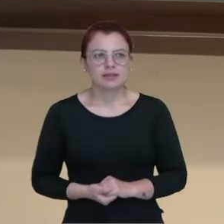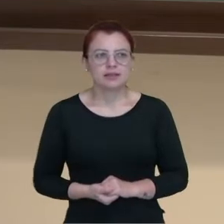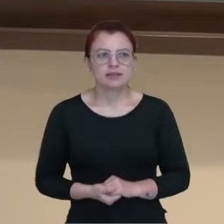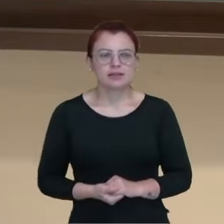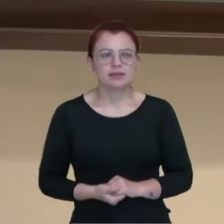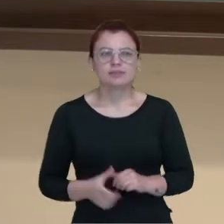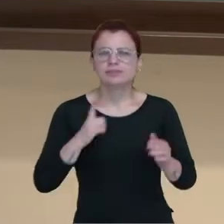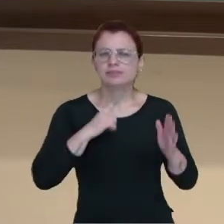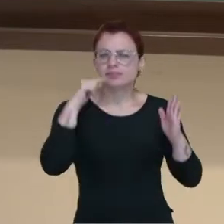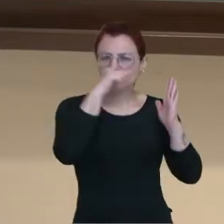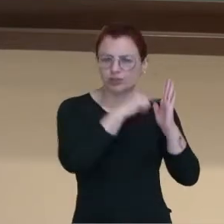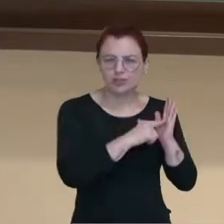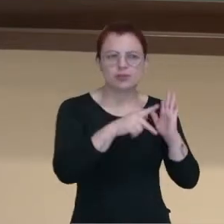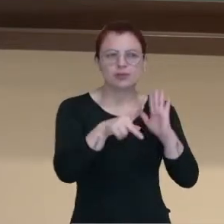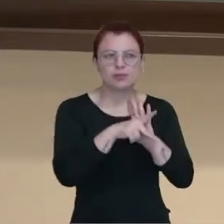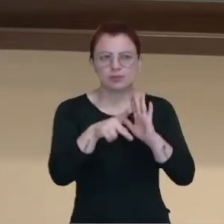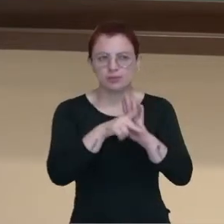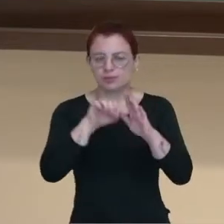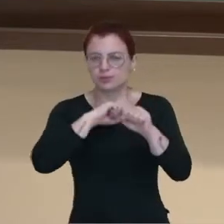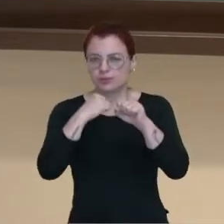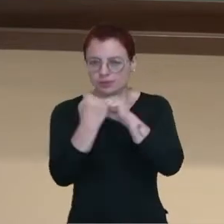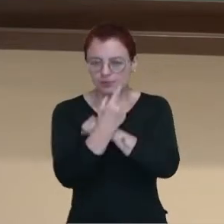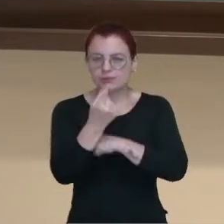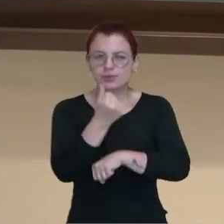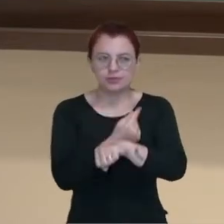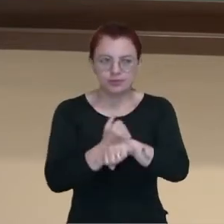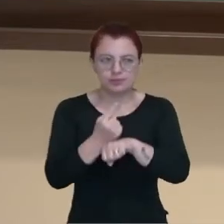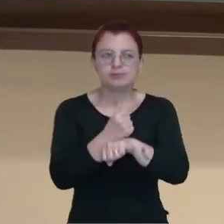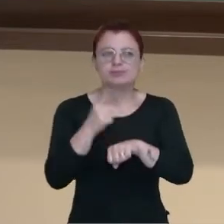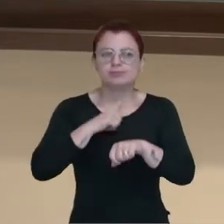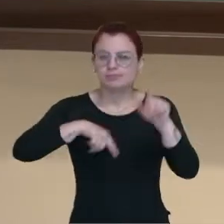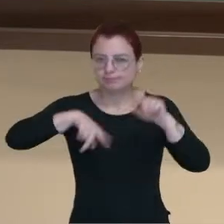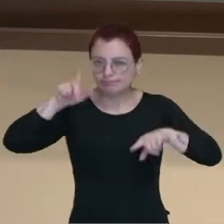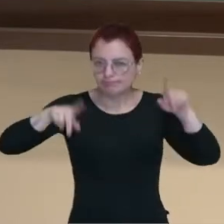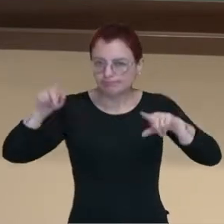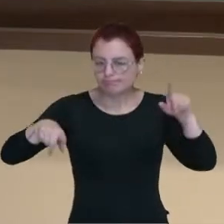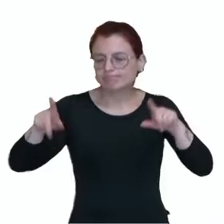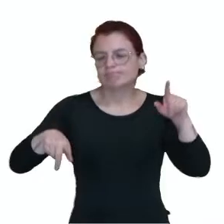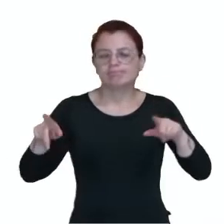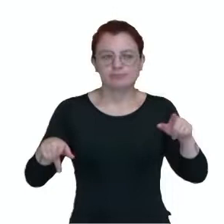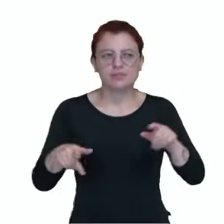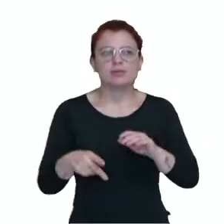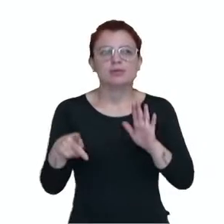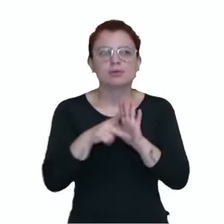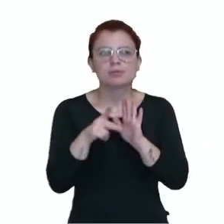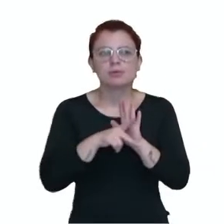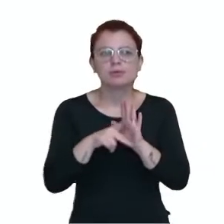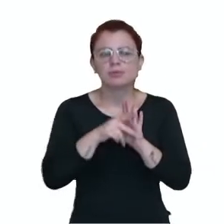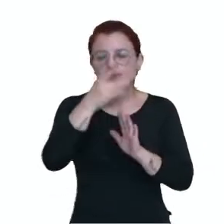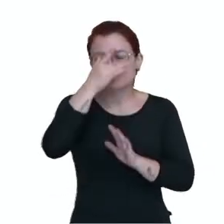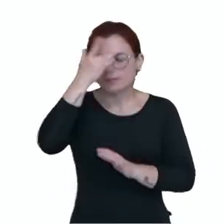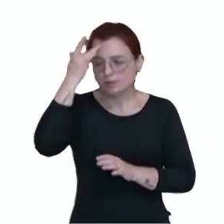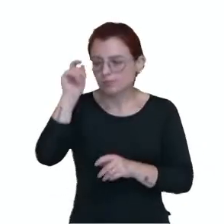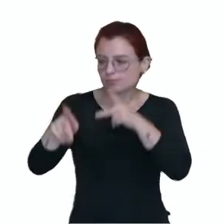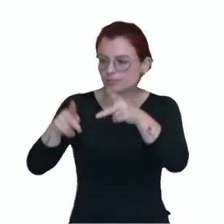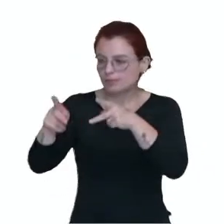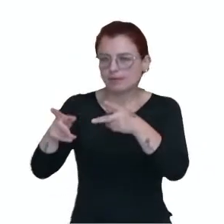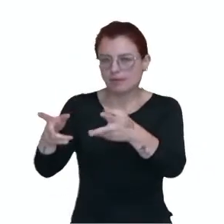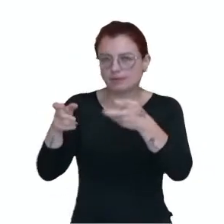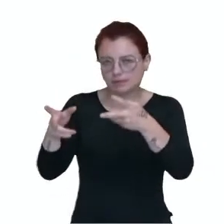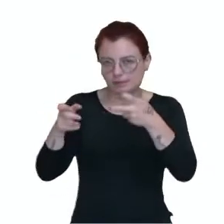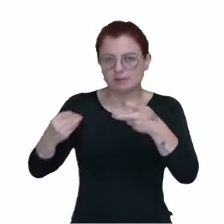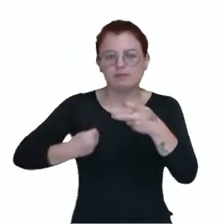Os indicadores socioeconômicos são dados estatísticos sobre vários aspectos da vida de uma população, que